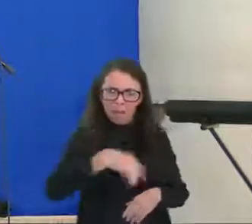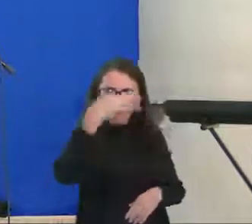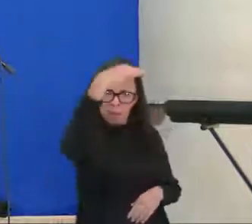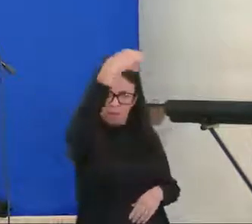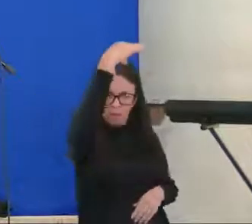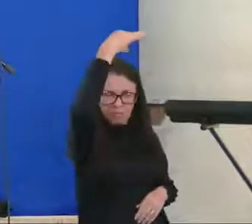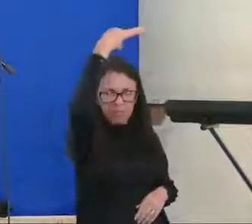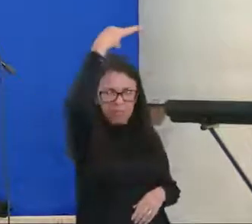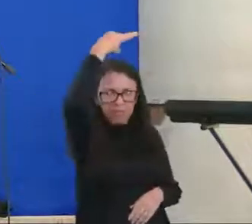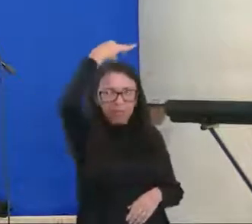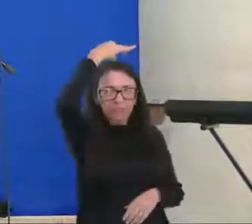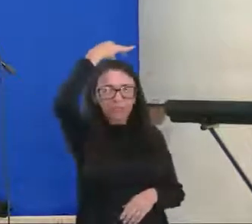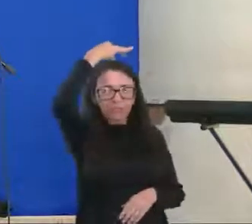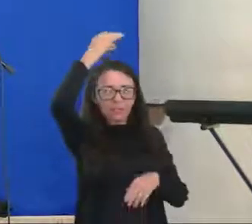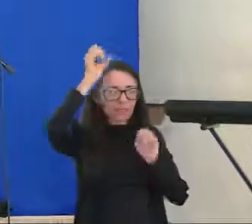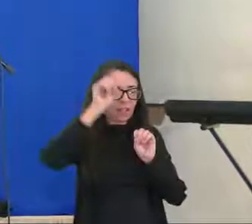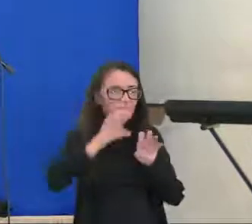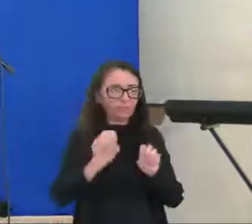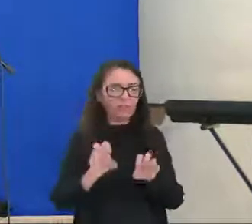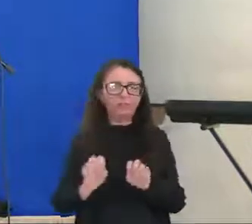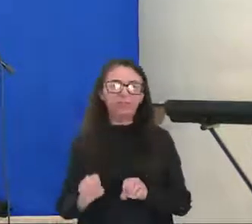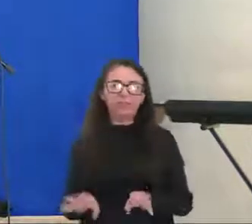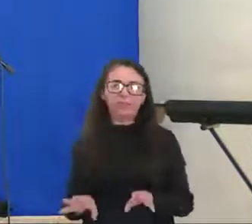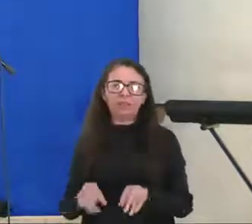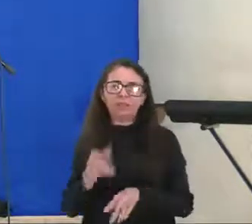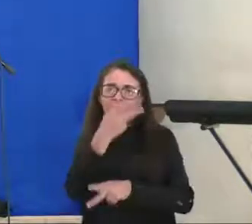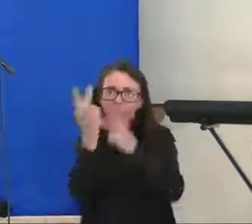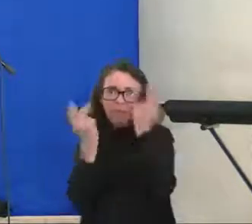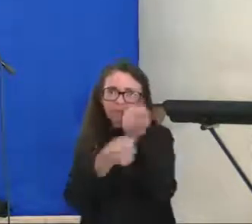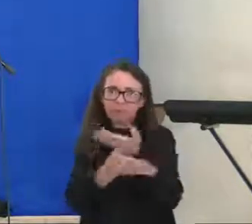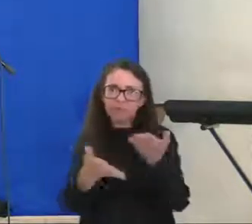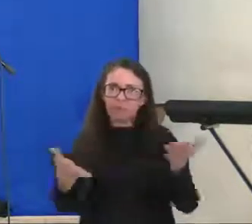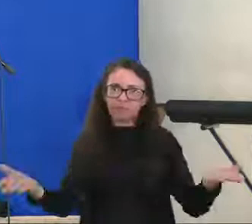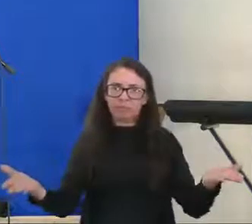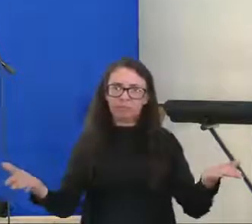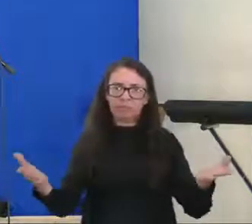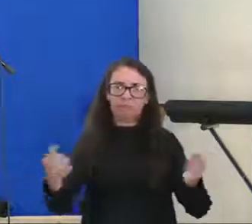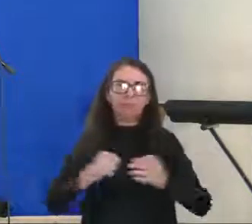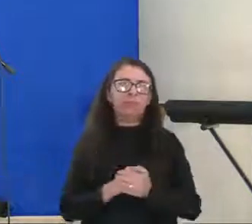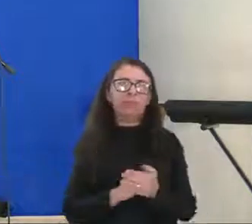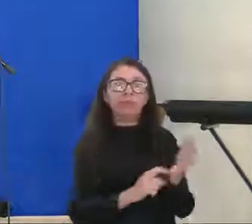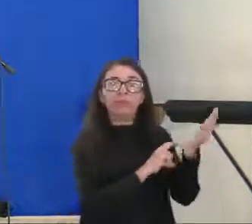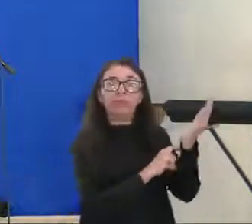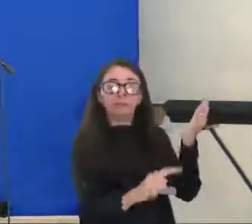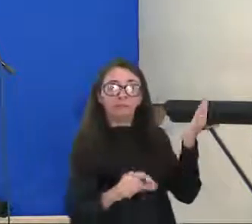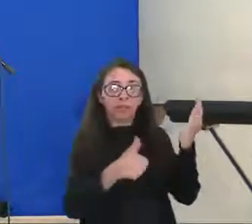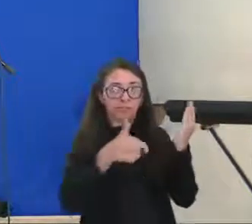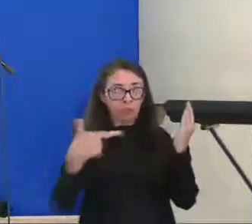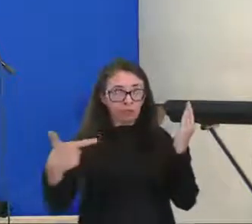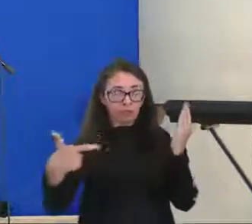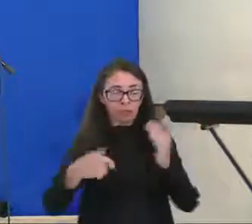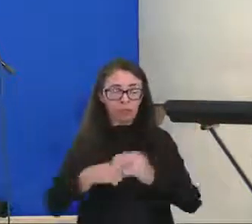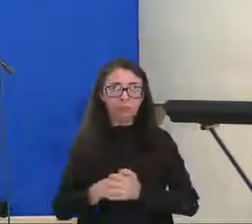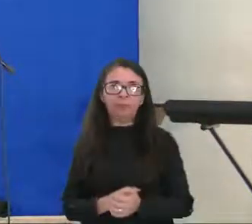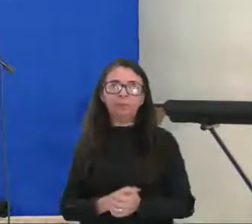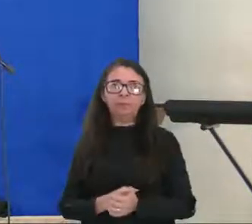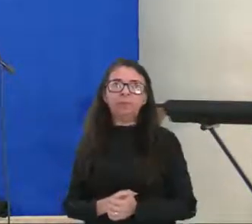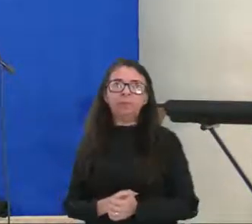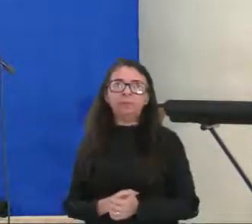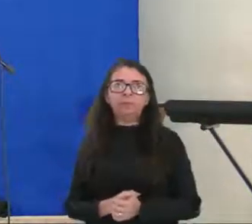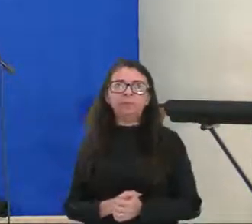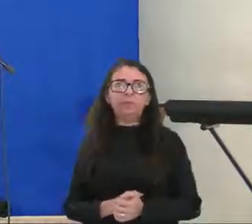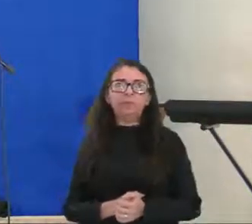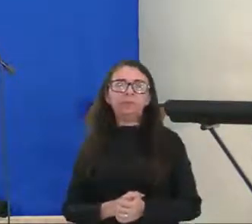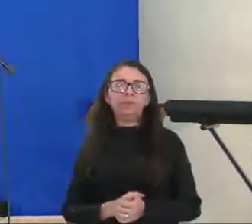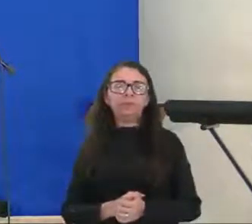do 12 ao 14 e vamos comentar aqui. 12. Porque assim como o corpo é um e tem muitos membros,